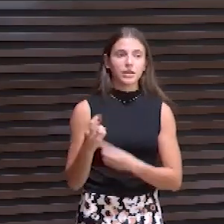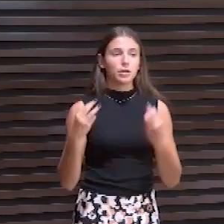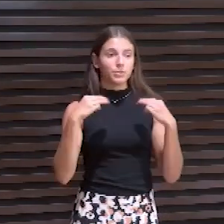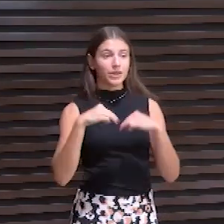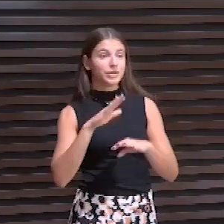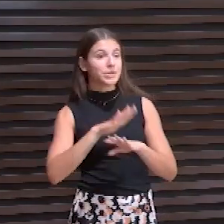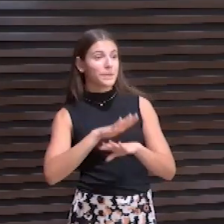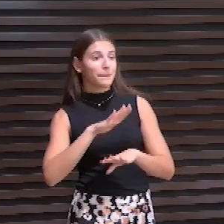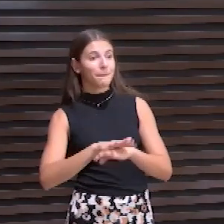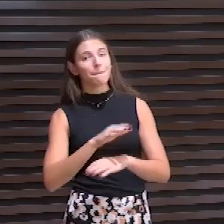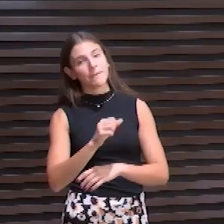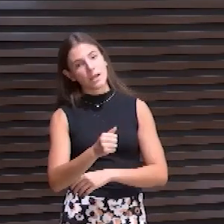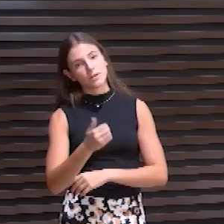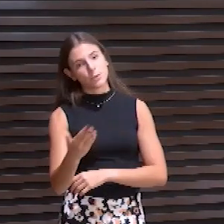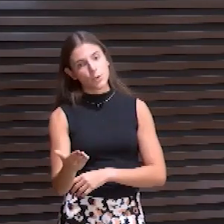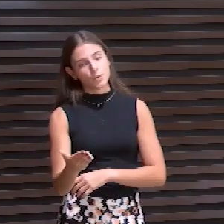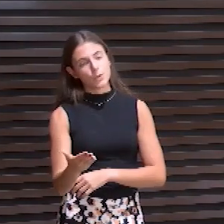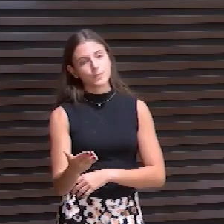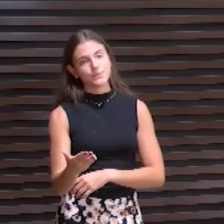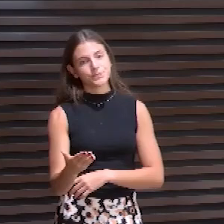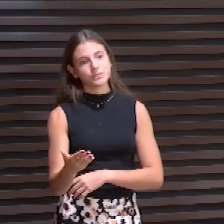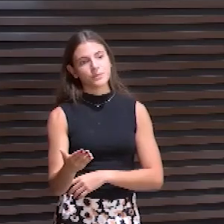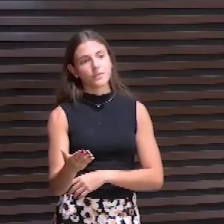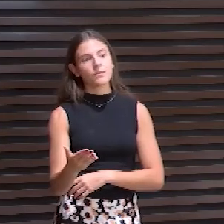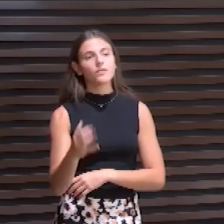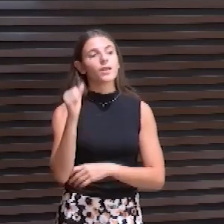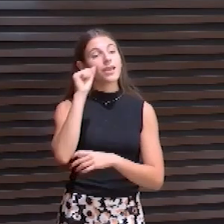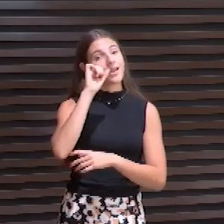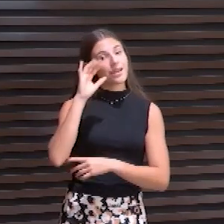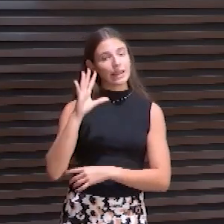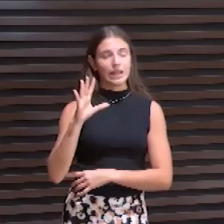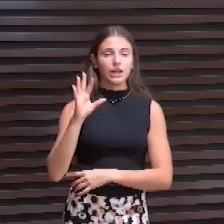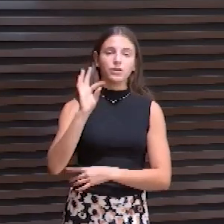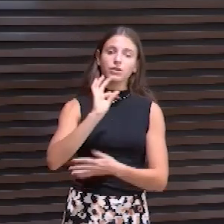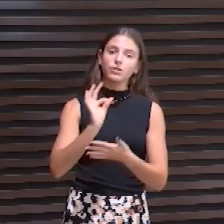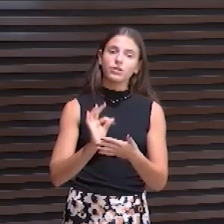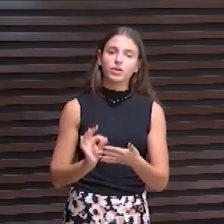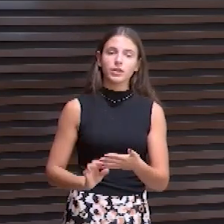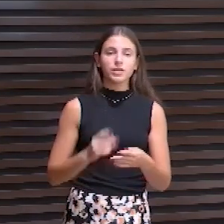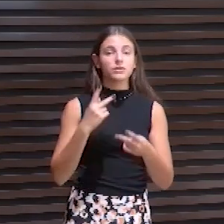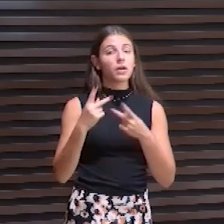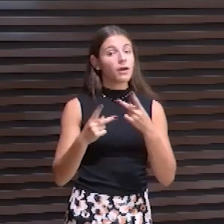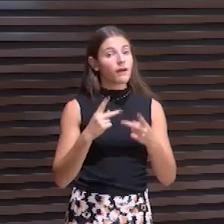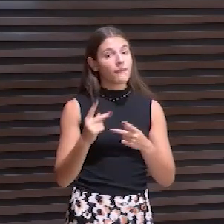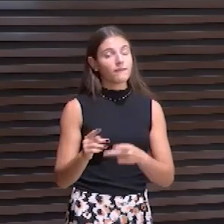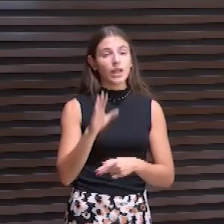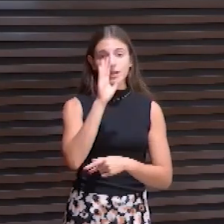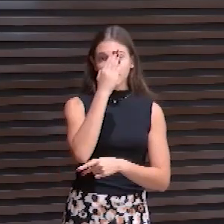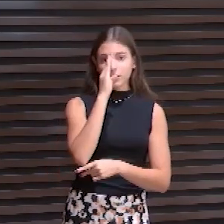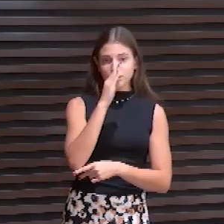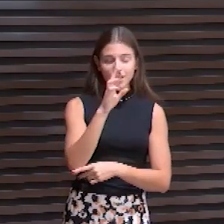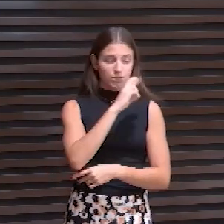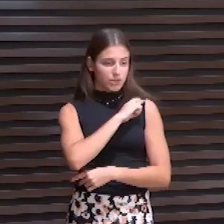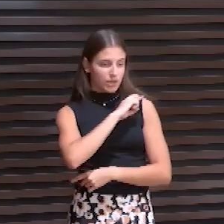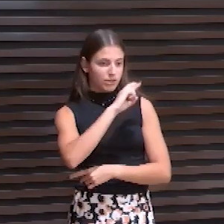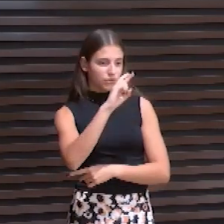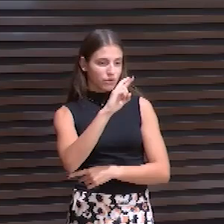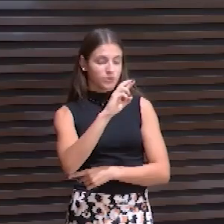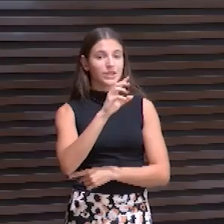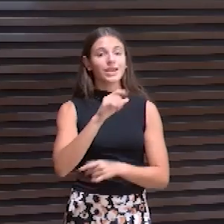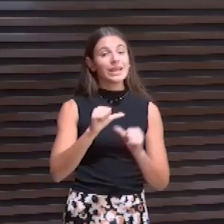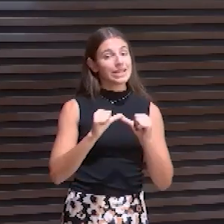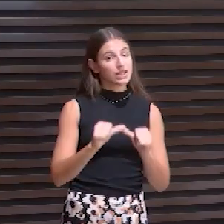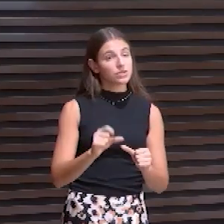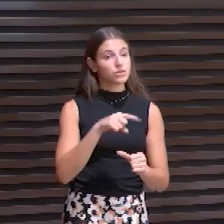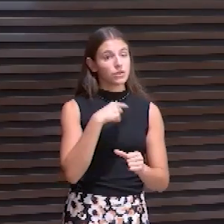outros. É claro que o texto bíblico aqui está falando da hipocrisia religiosa. Isso nós temos que